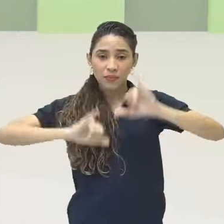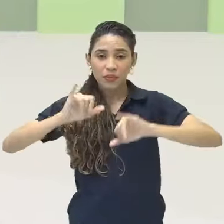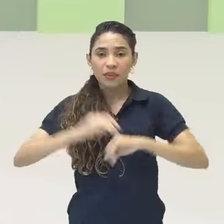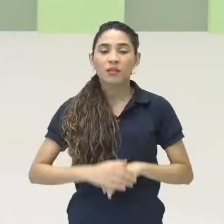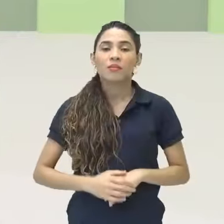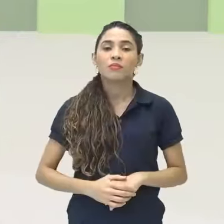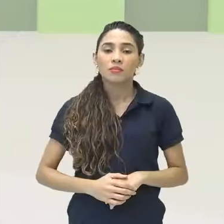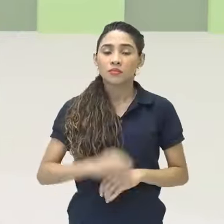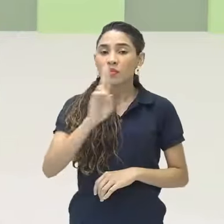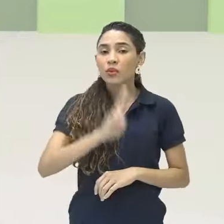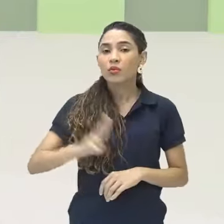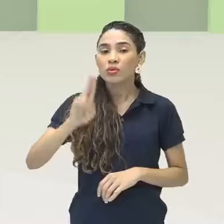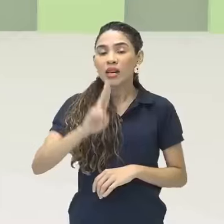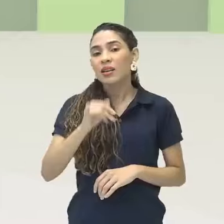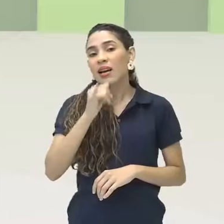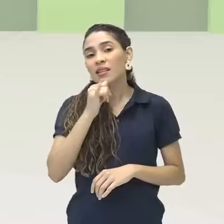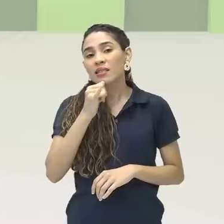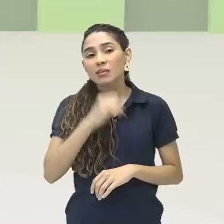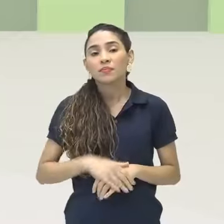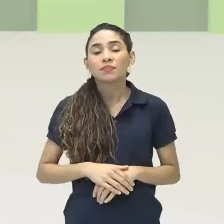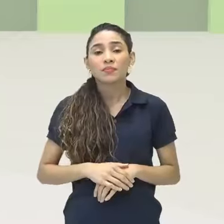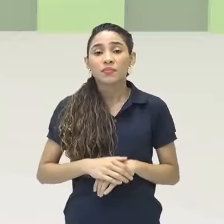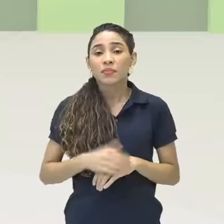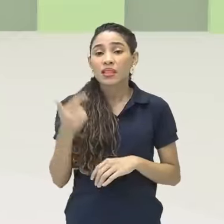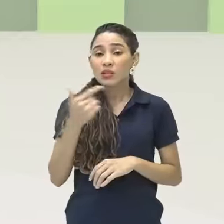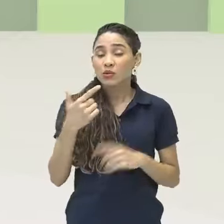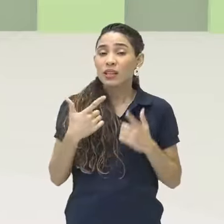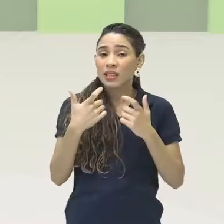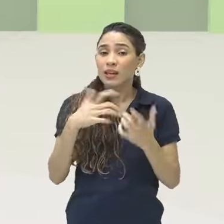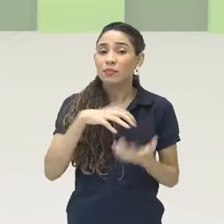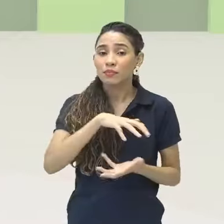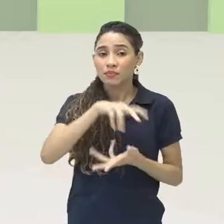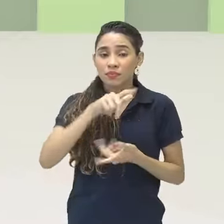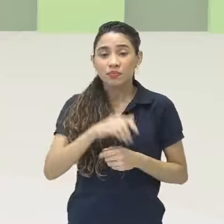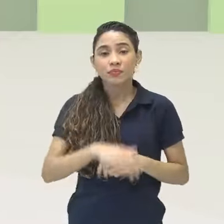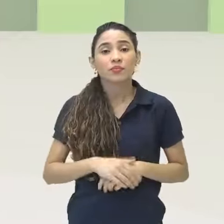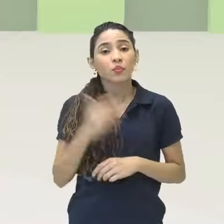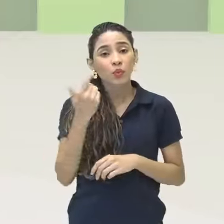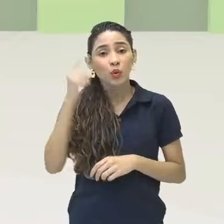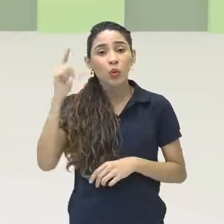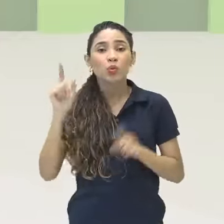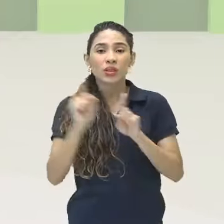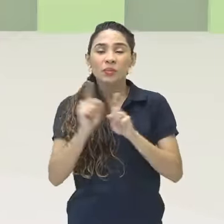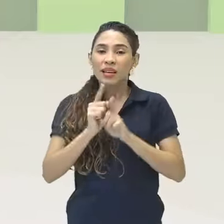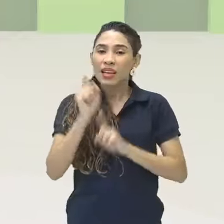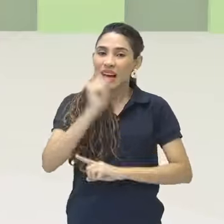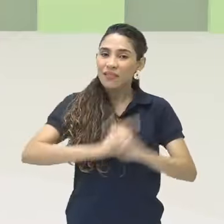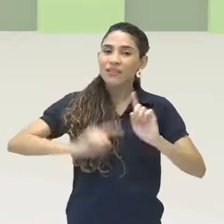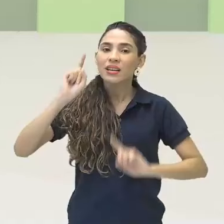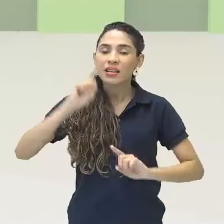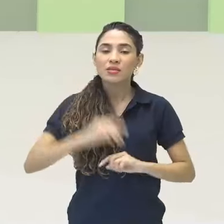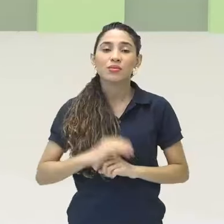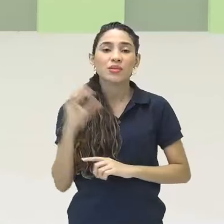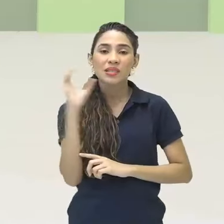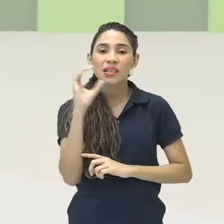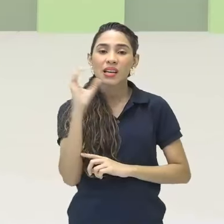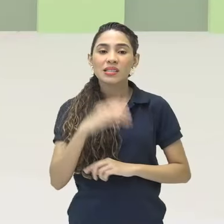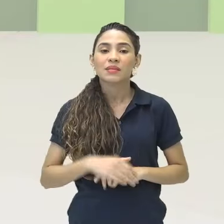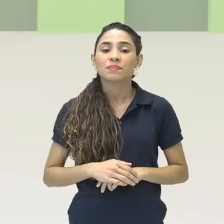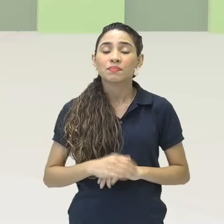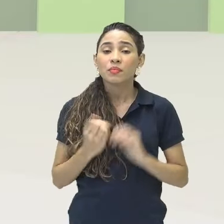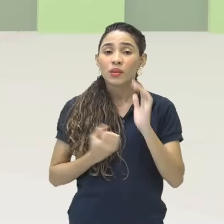foram utilizadas, por exemplo, na Guerra Mundial, né? Outro também grande avanço da ciência,